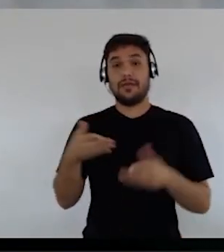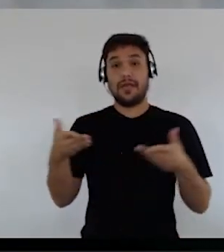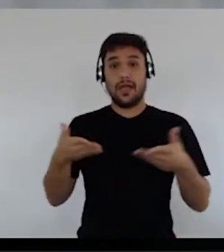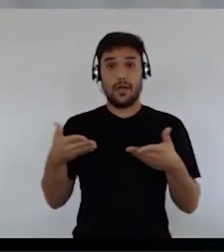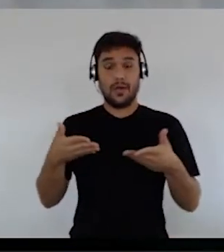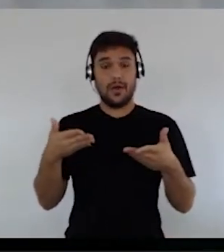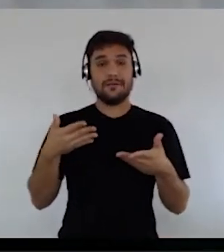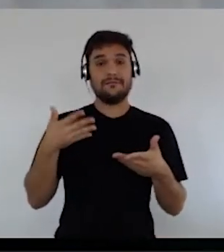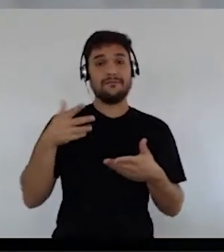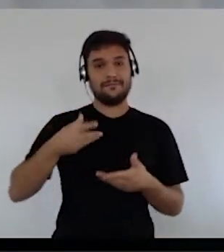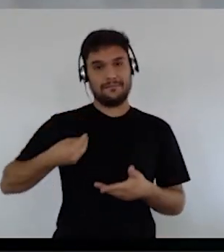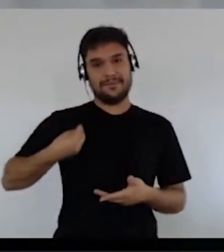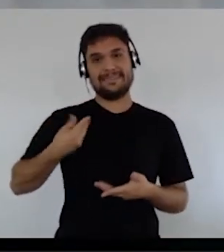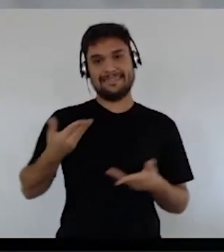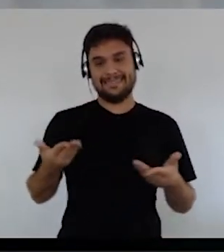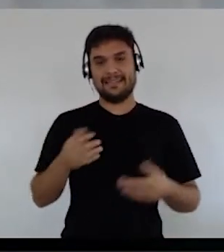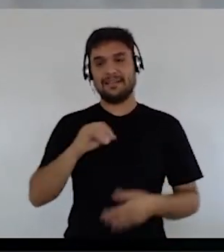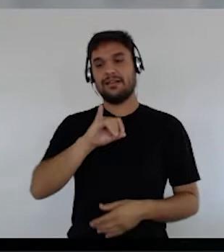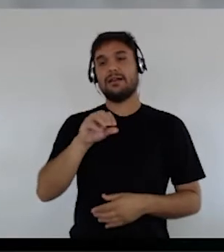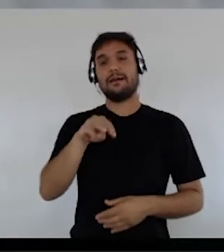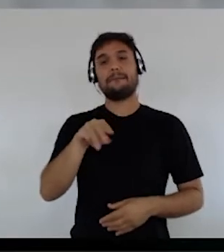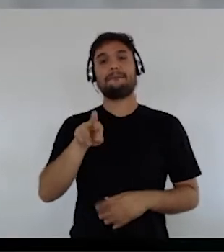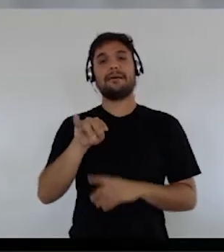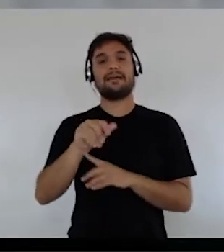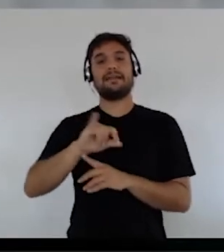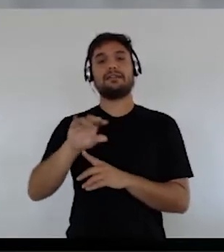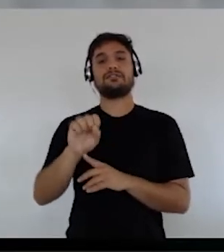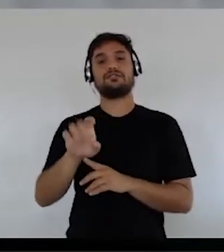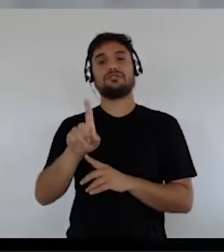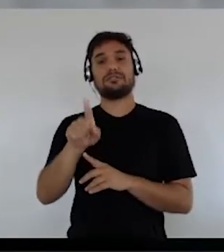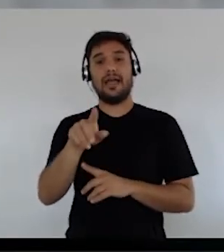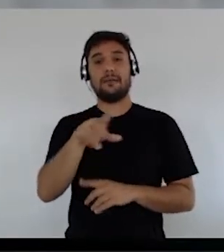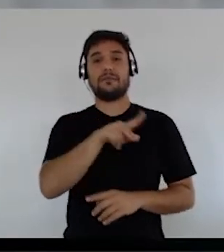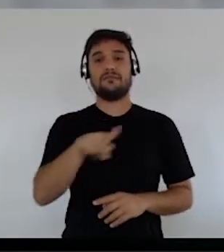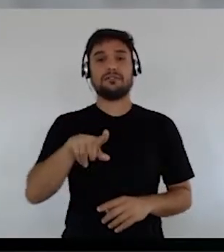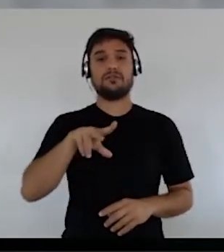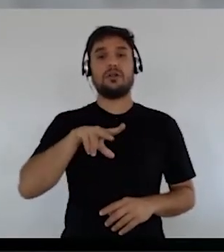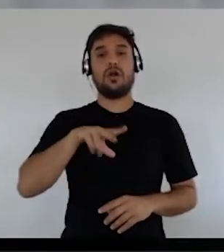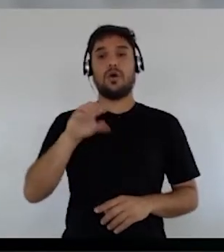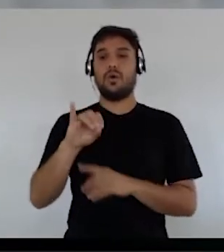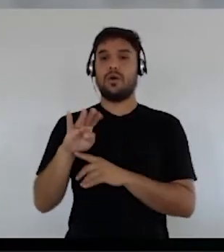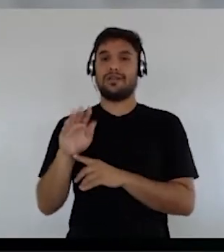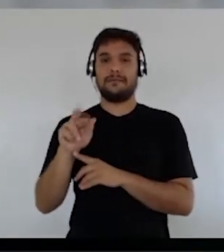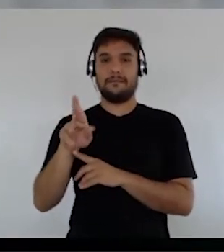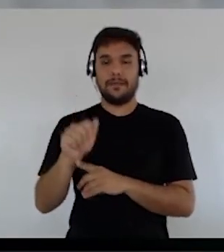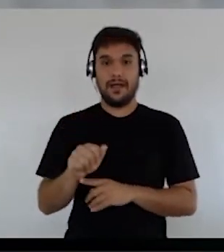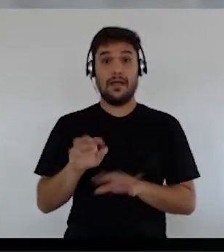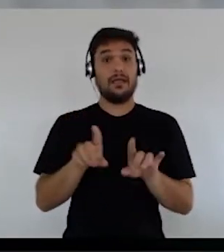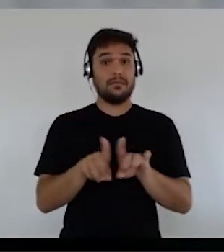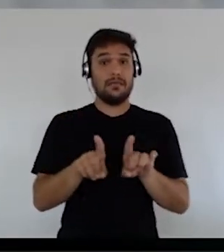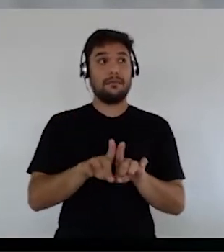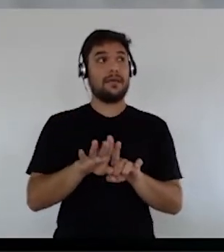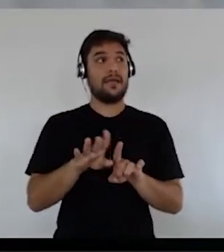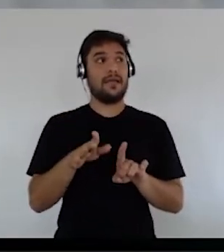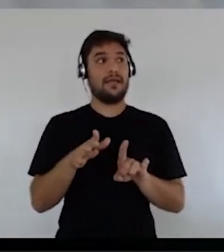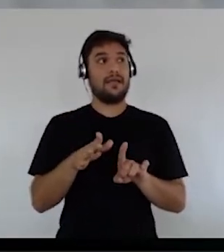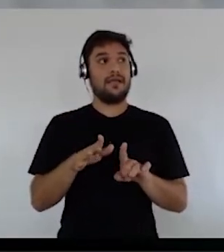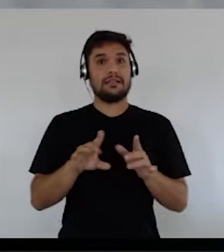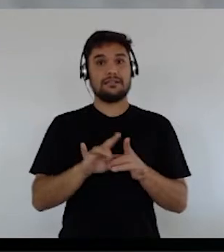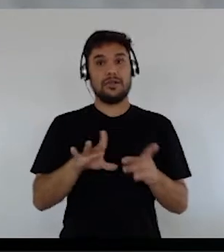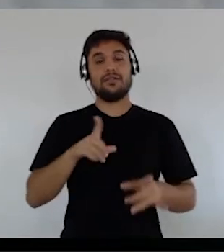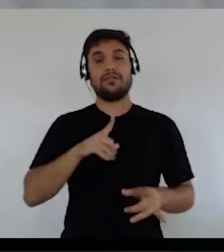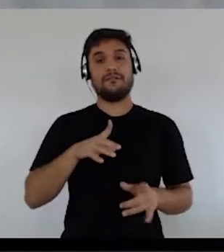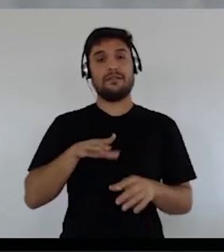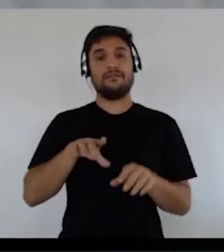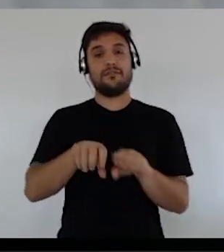brinda hoje com a presença. A professora Maria José Capelo é professora da Faculdade de Direito da Universidade de Coimbra, onde também se licenciou, obteve grau